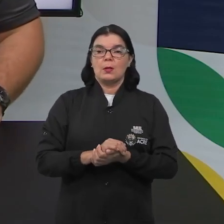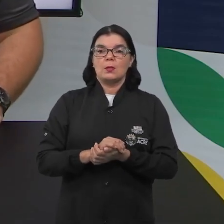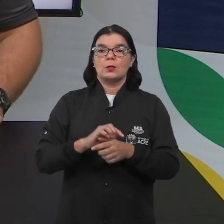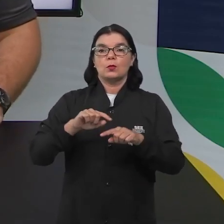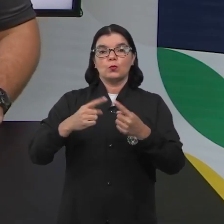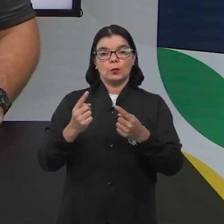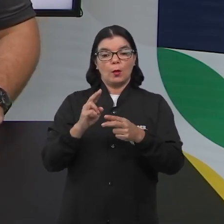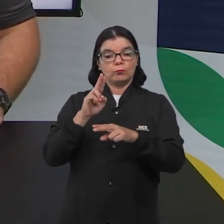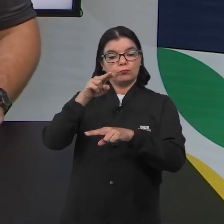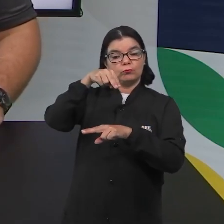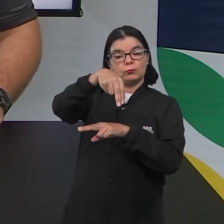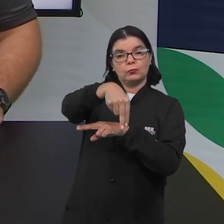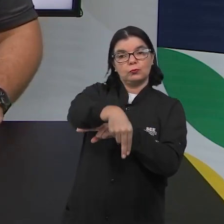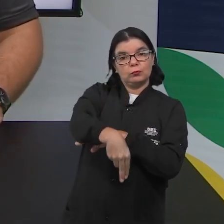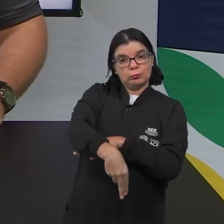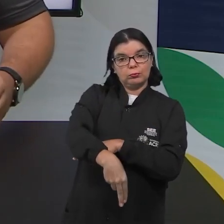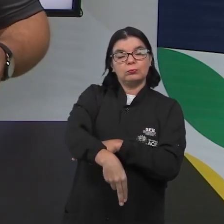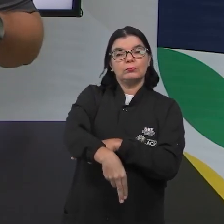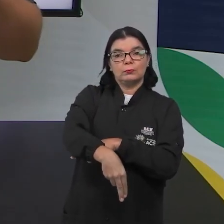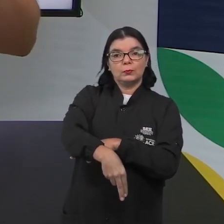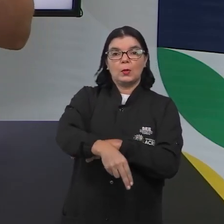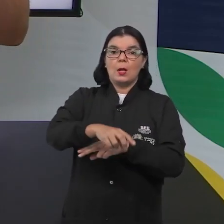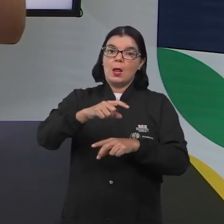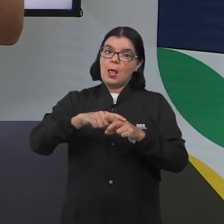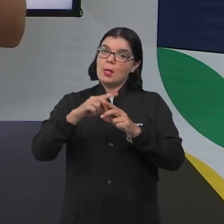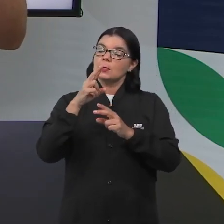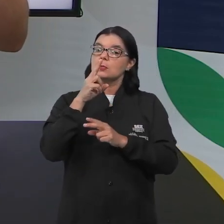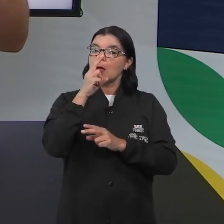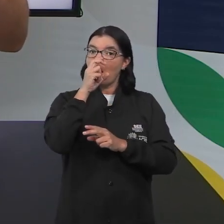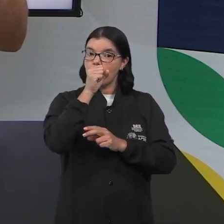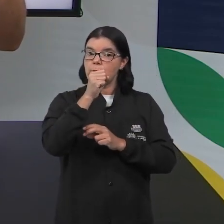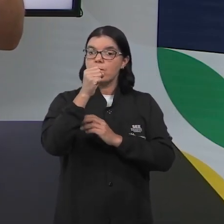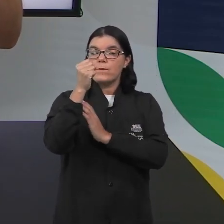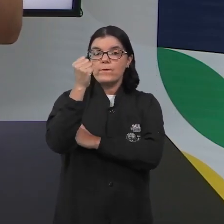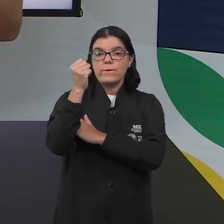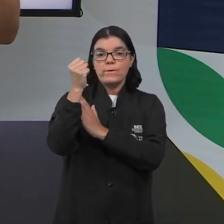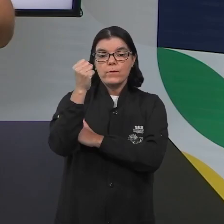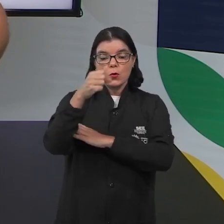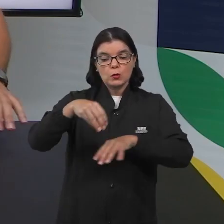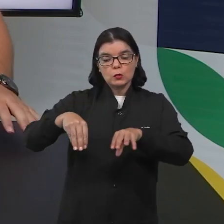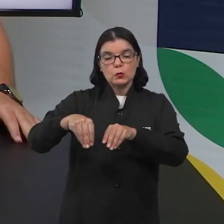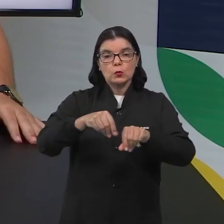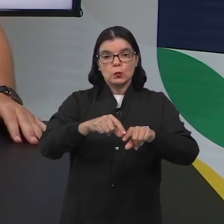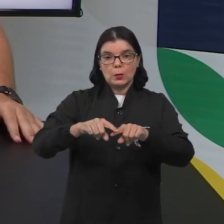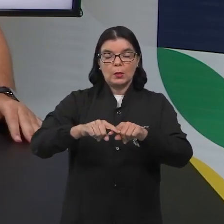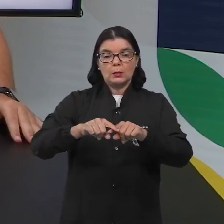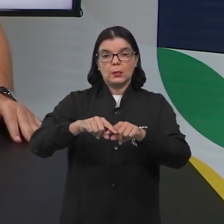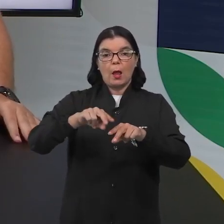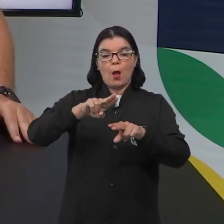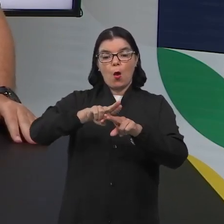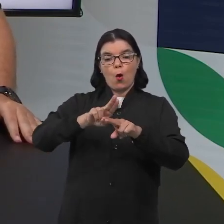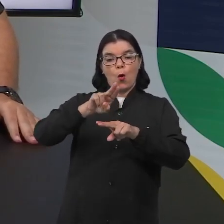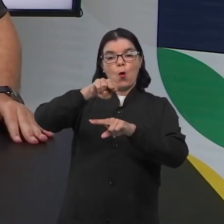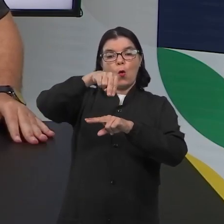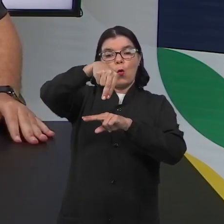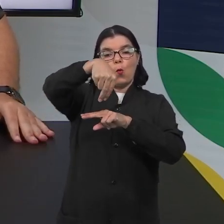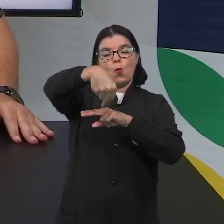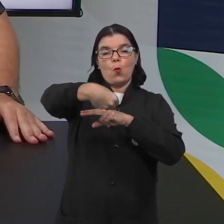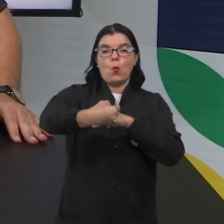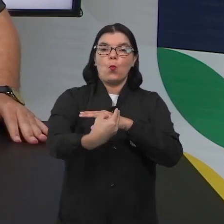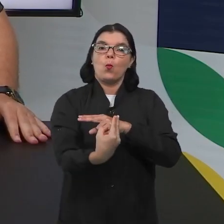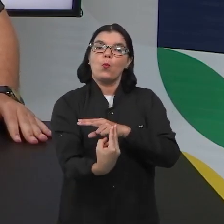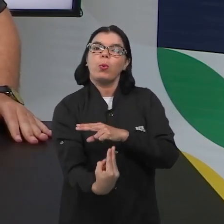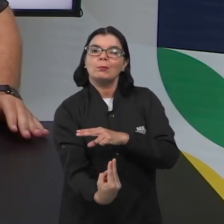em uma diagonal, ou seja, essa força que ele vai exercer sobre o chão é justamente a cabeçazinha dele sendo inclinada assim para